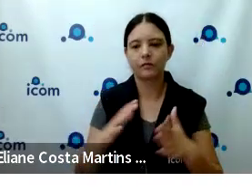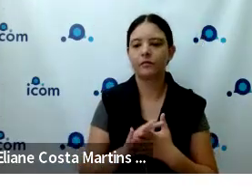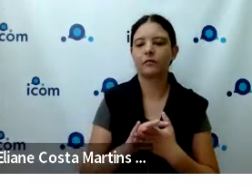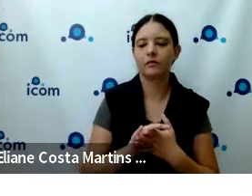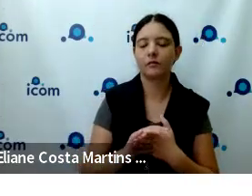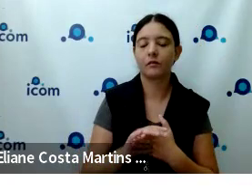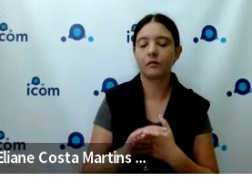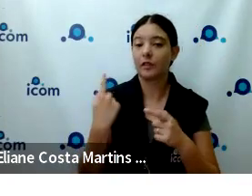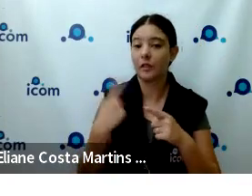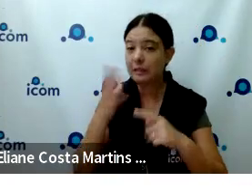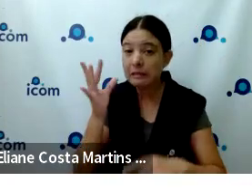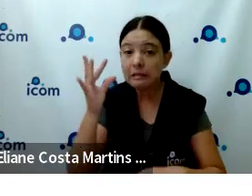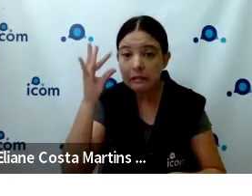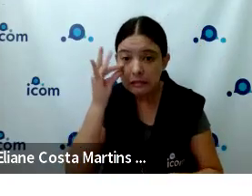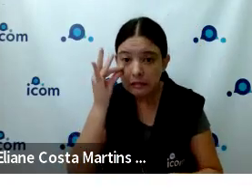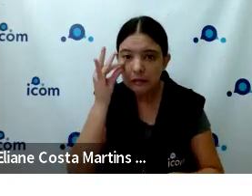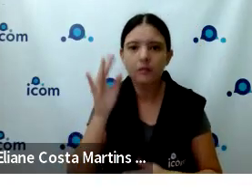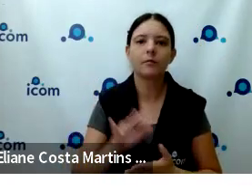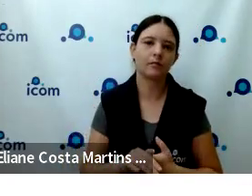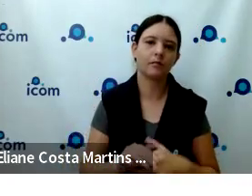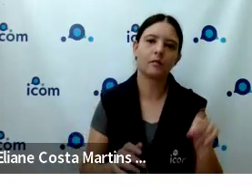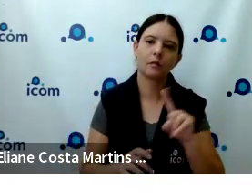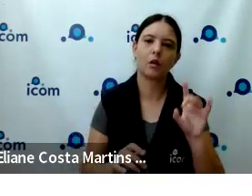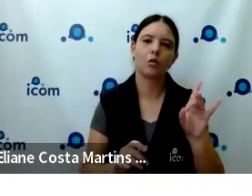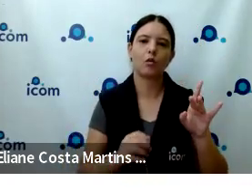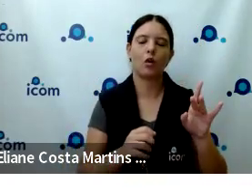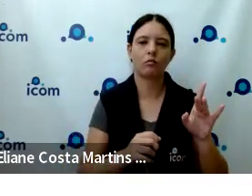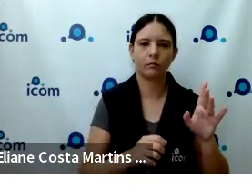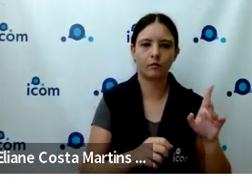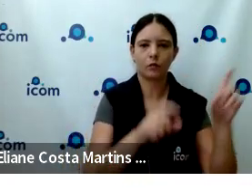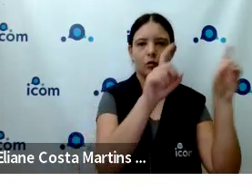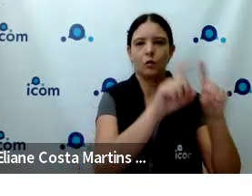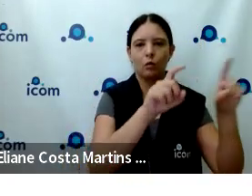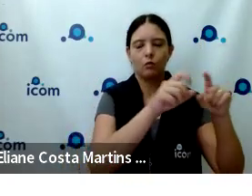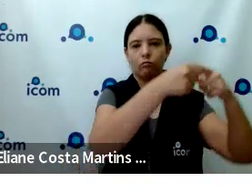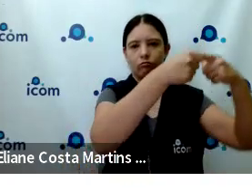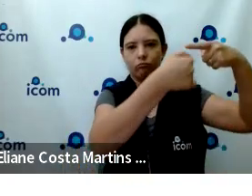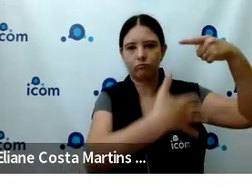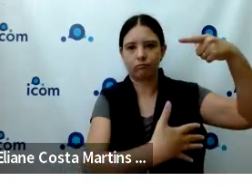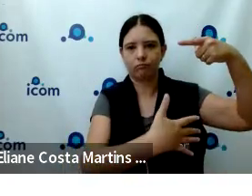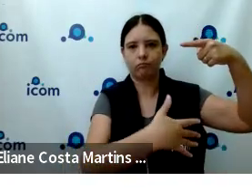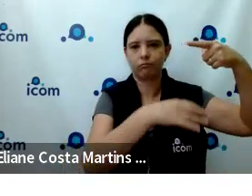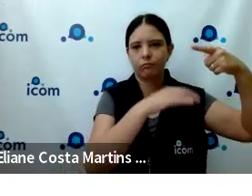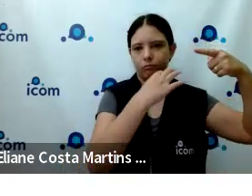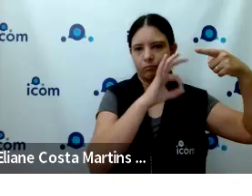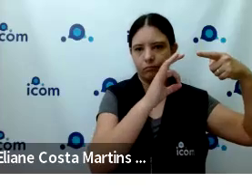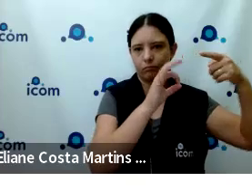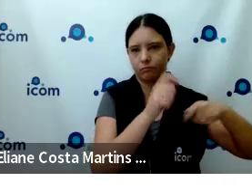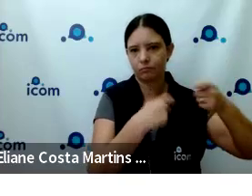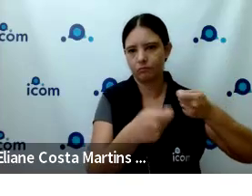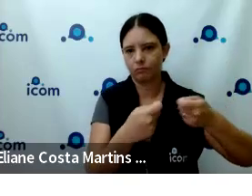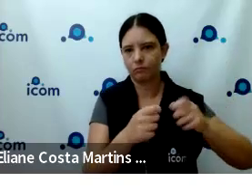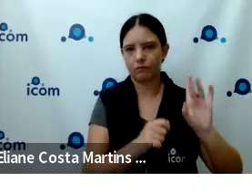oralmente, presencialmente, não apenas através dos autos do processo administrativo.